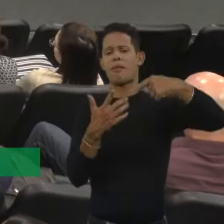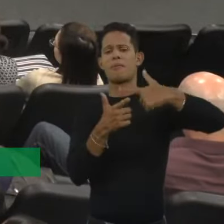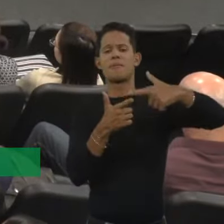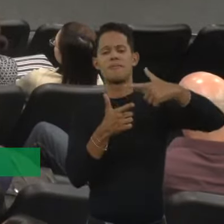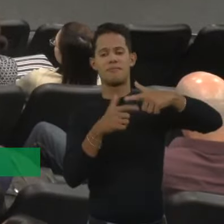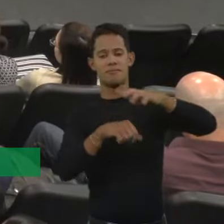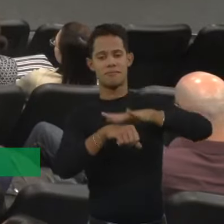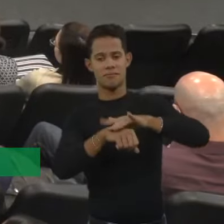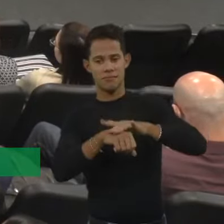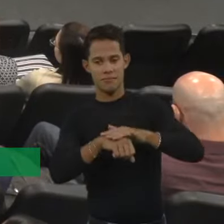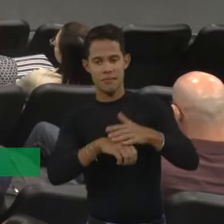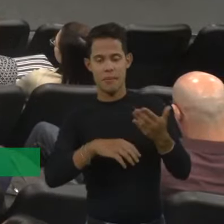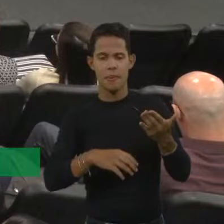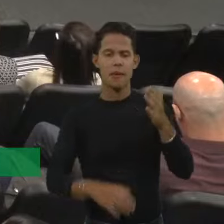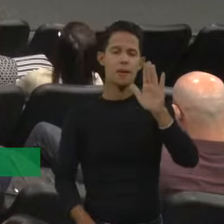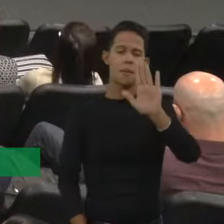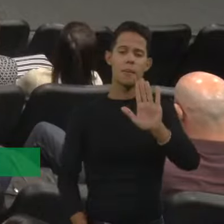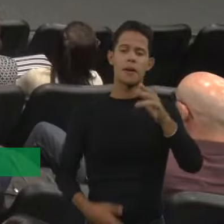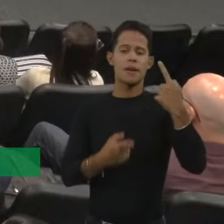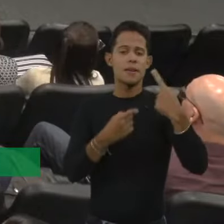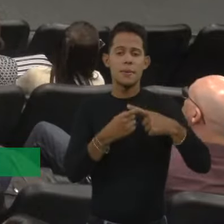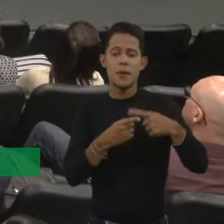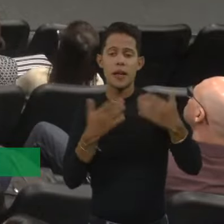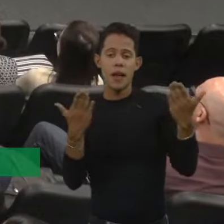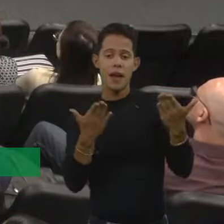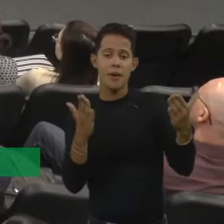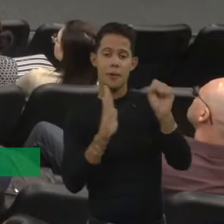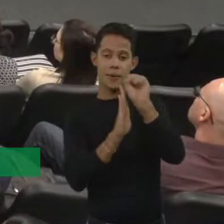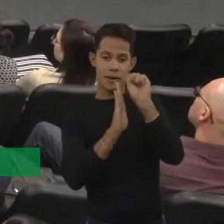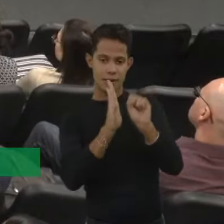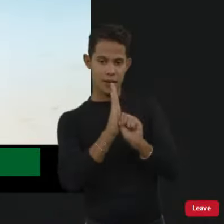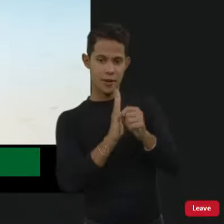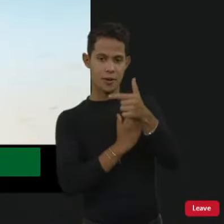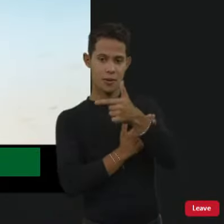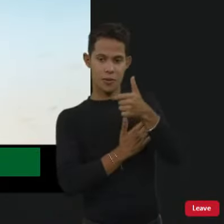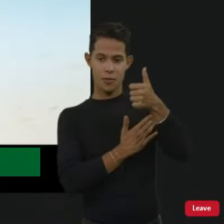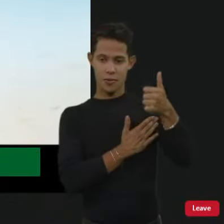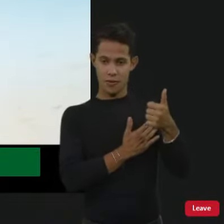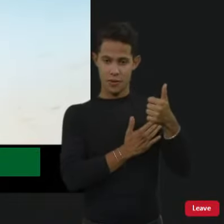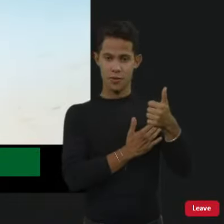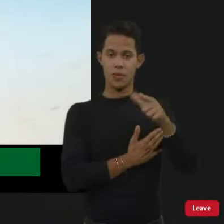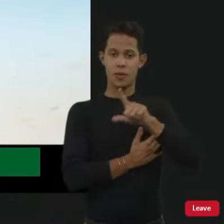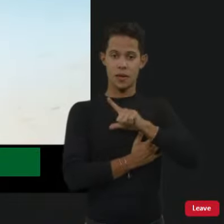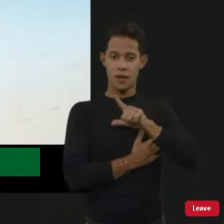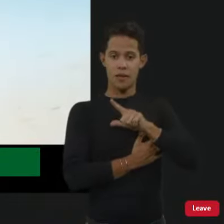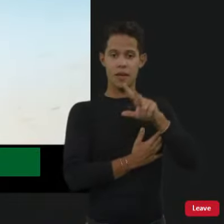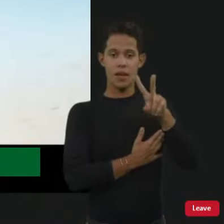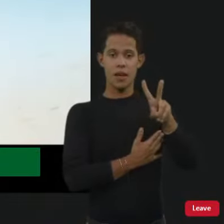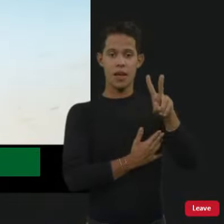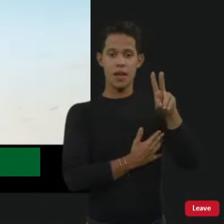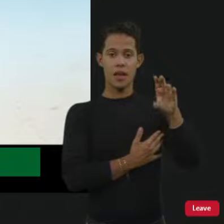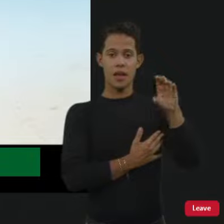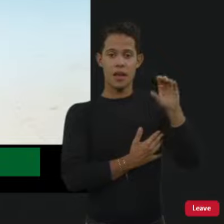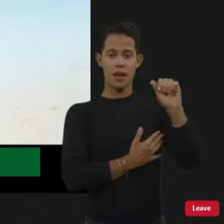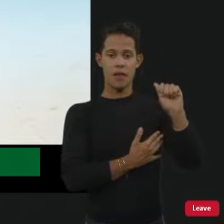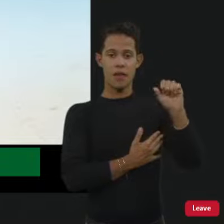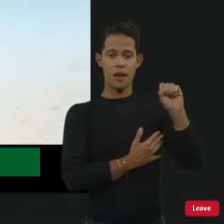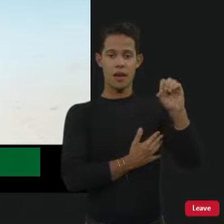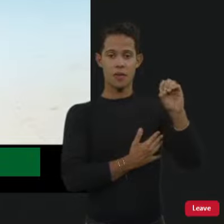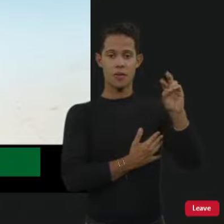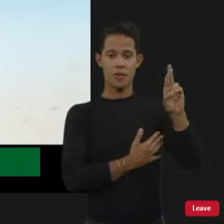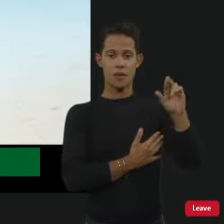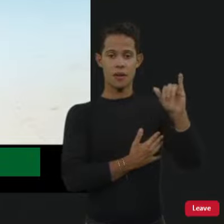E por que agora, no século XXI, surgiu o vosoritide? Lembra, eu falei para vocês que